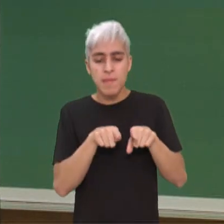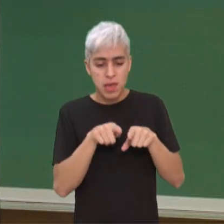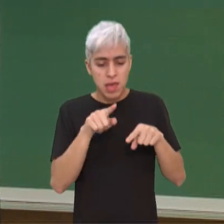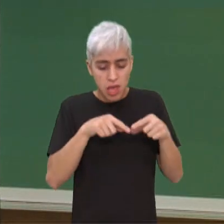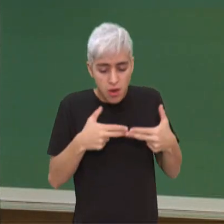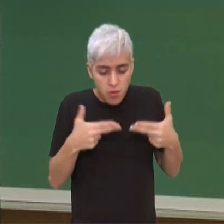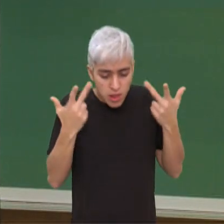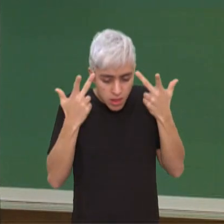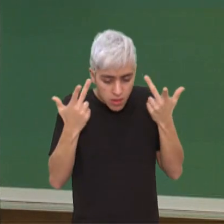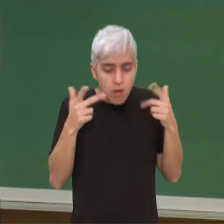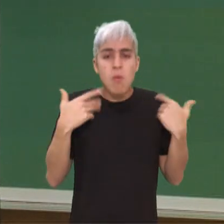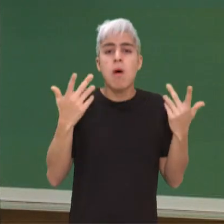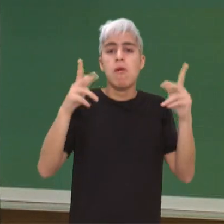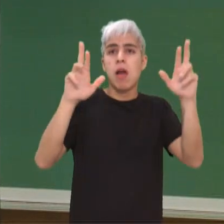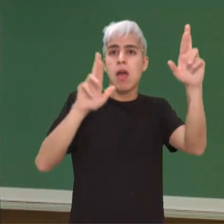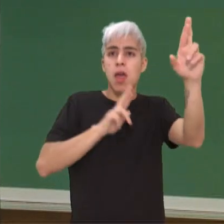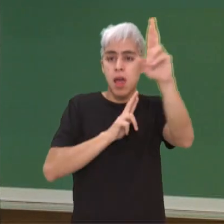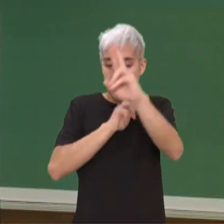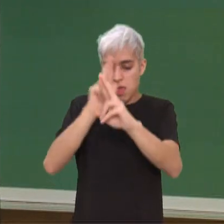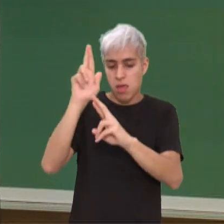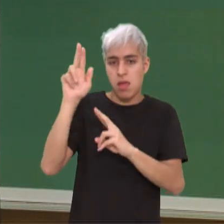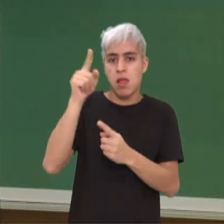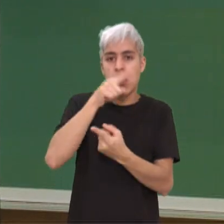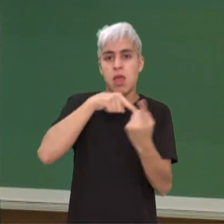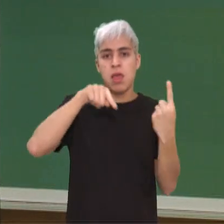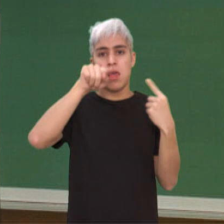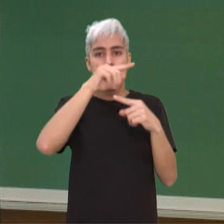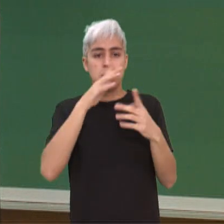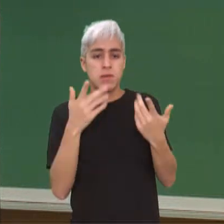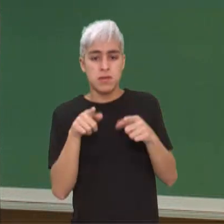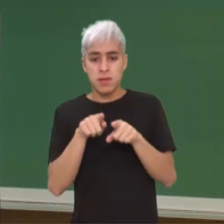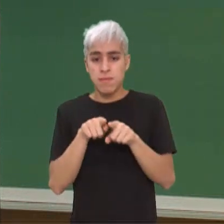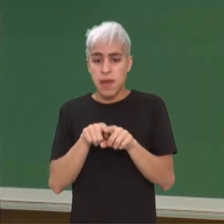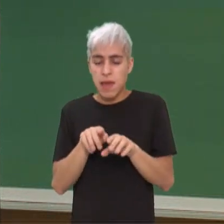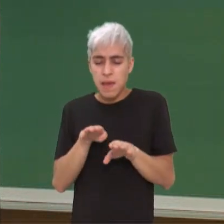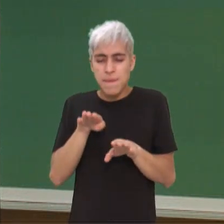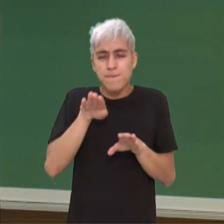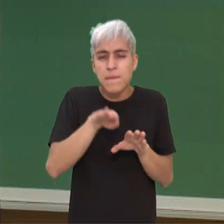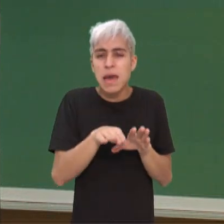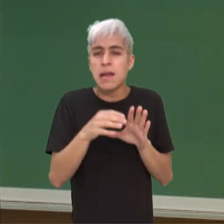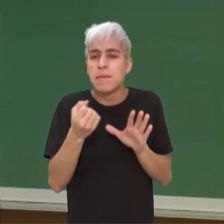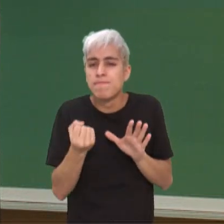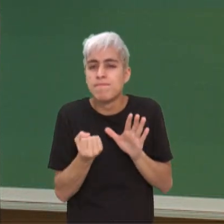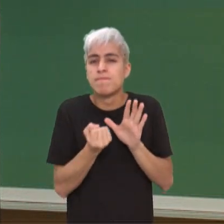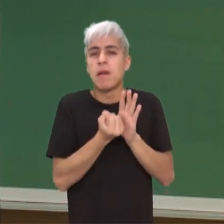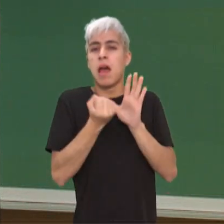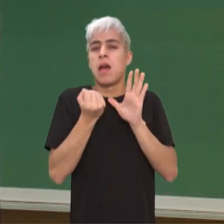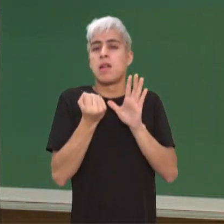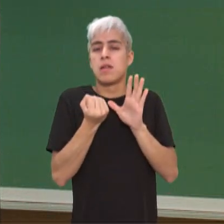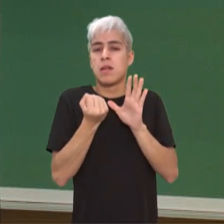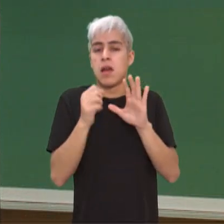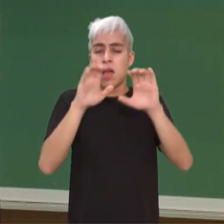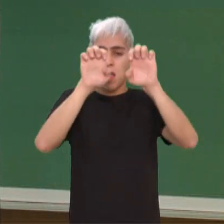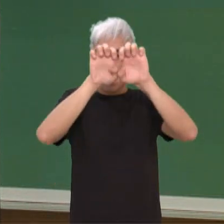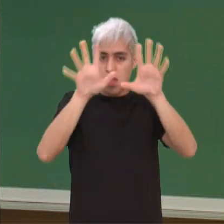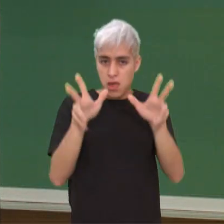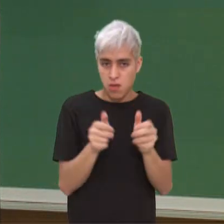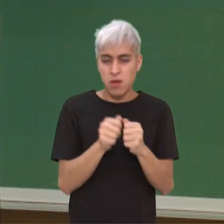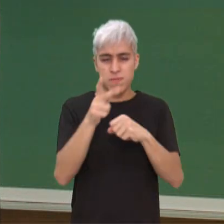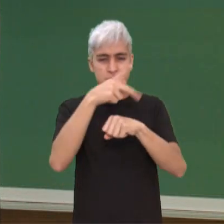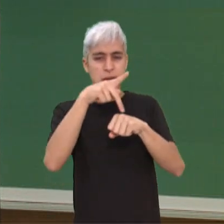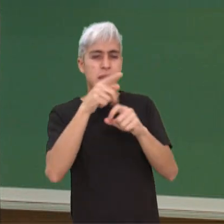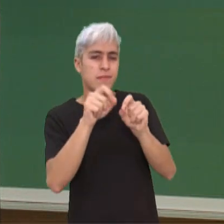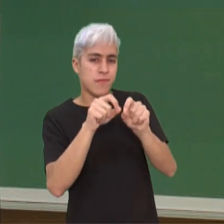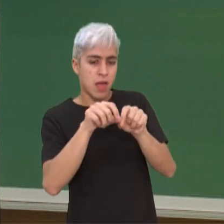recursos naturais, a relação, né? A pegada ecológica, né? Então essa pegada que é produzida pelas